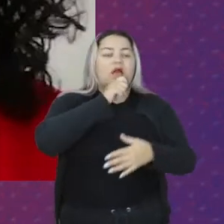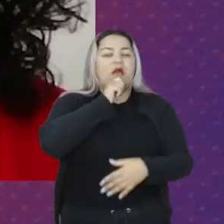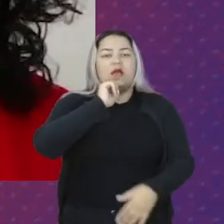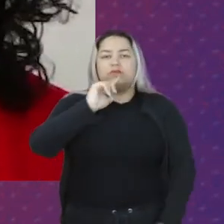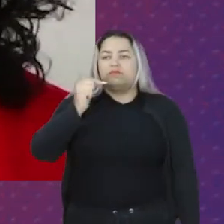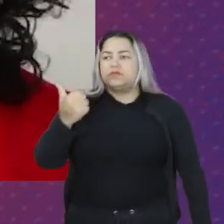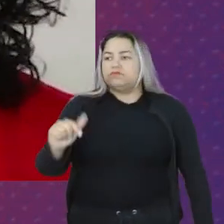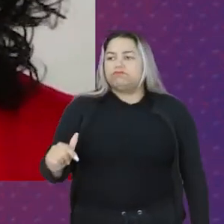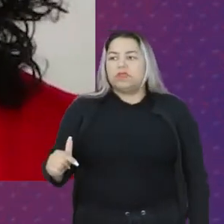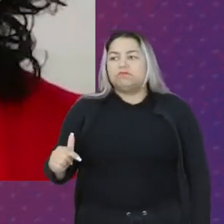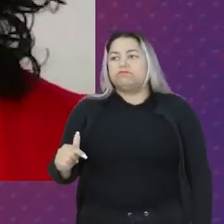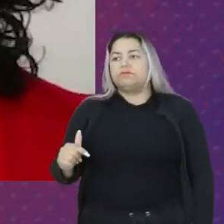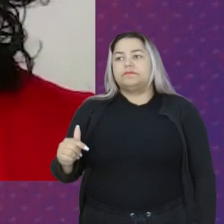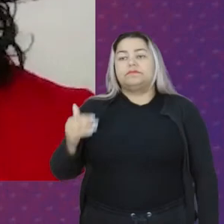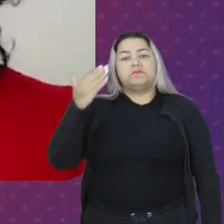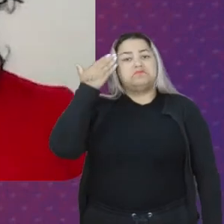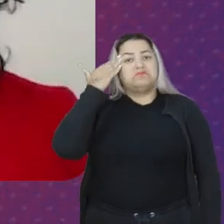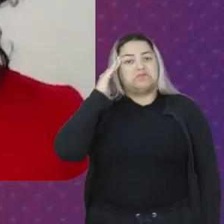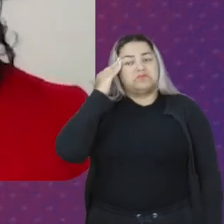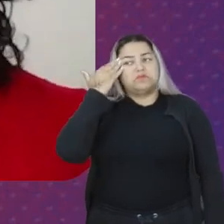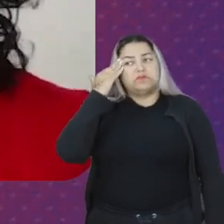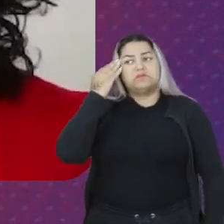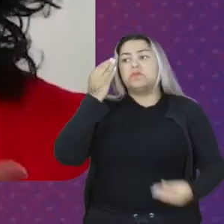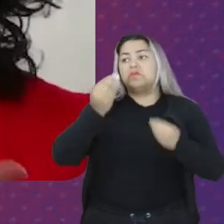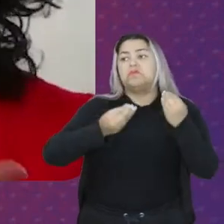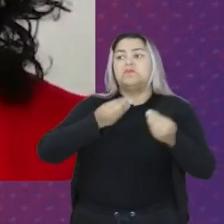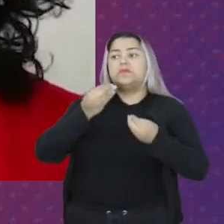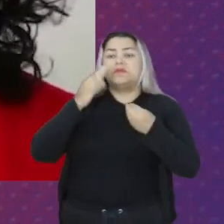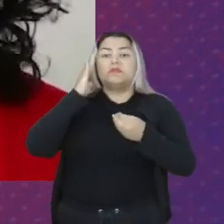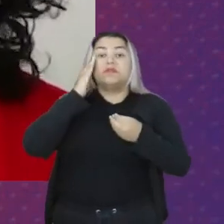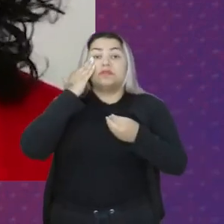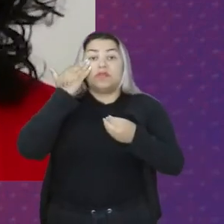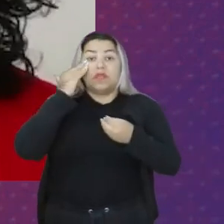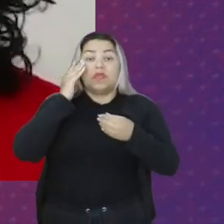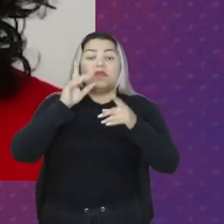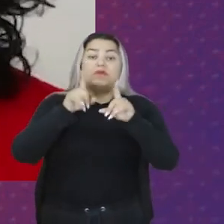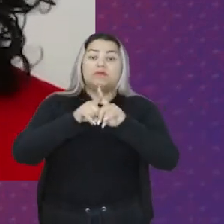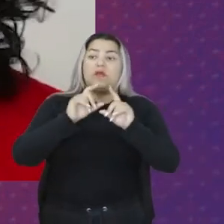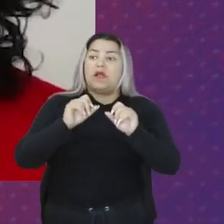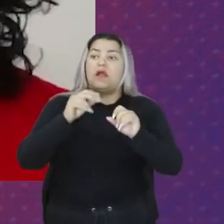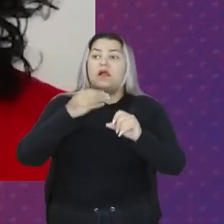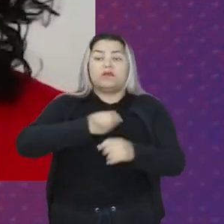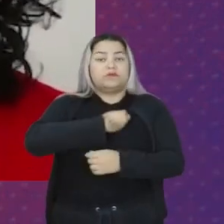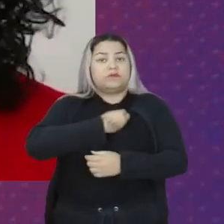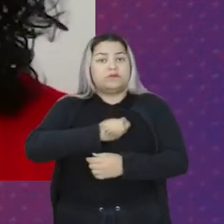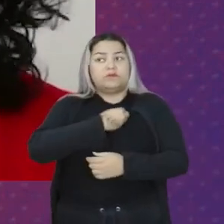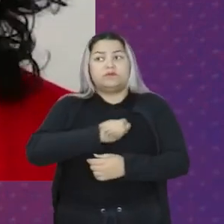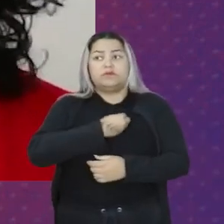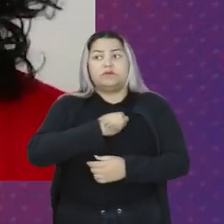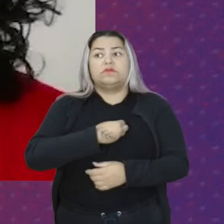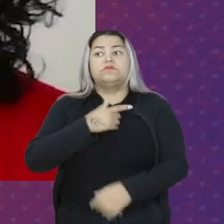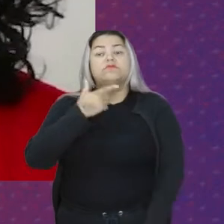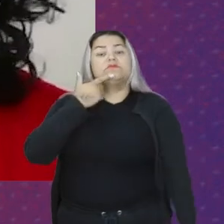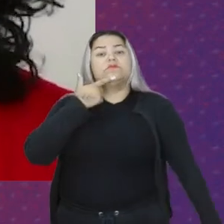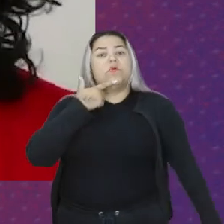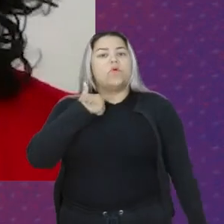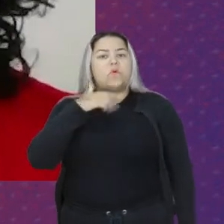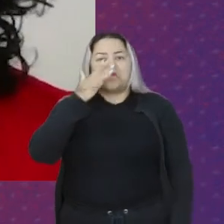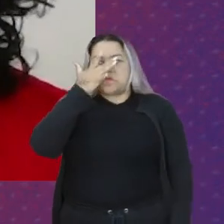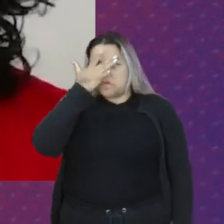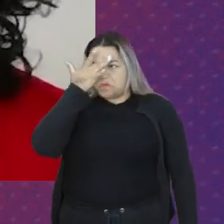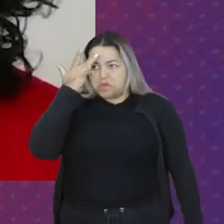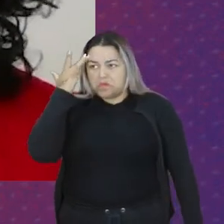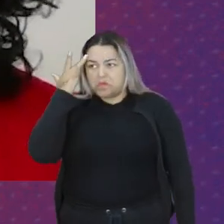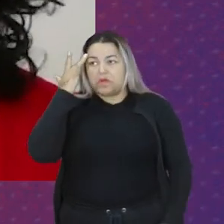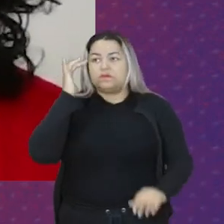o discernimento para definir que na vida dele ou dela, ela deseja se tornar uma